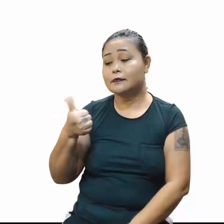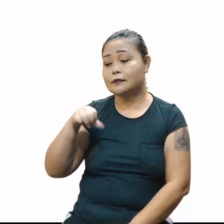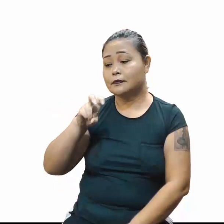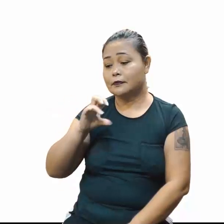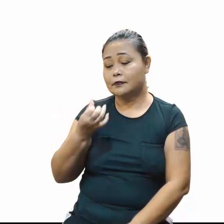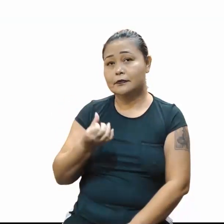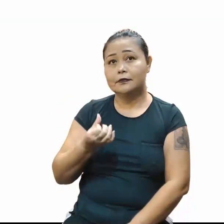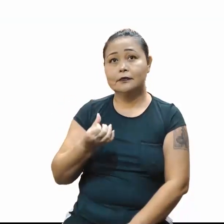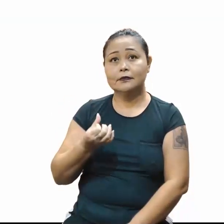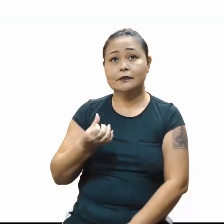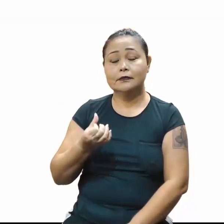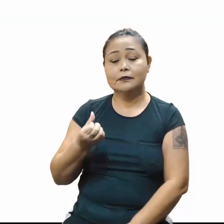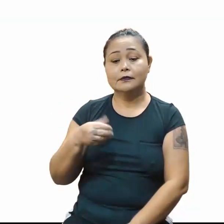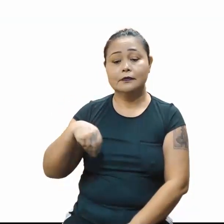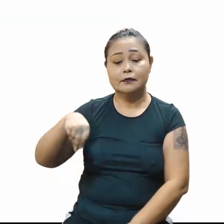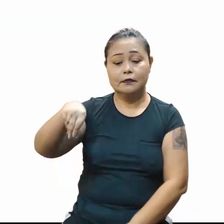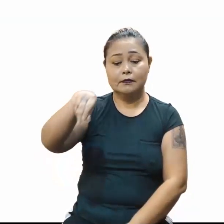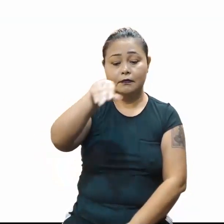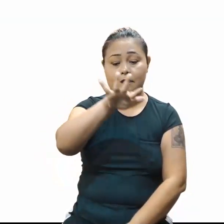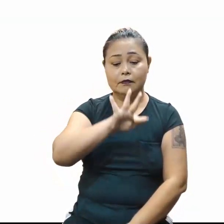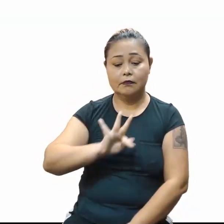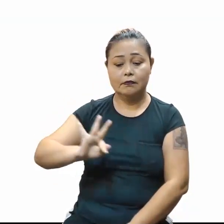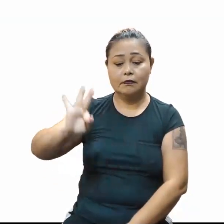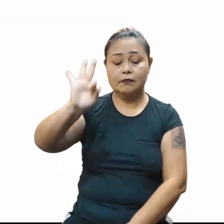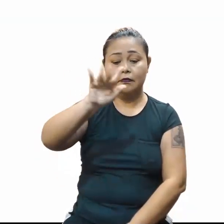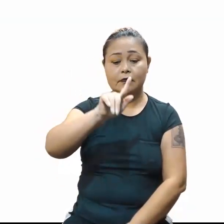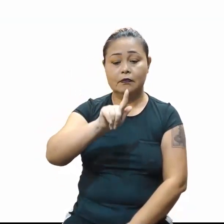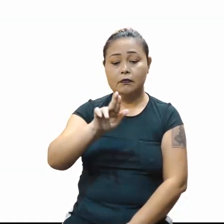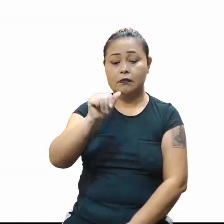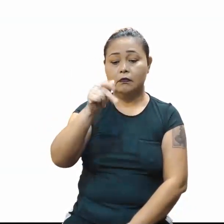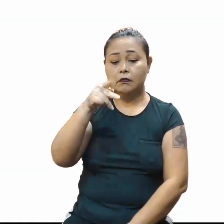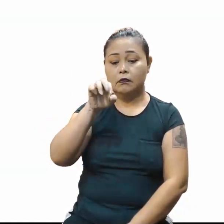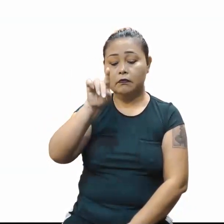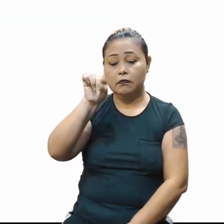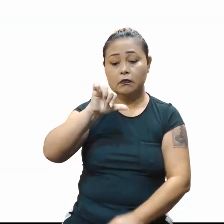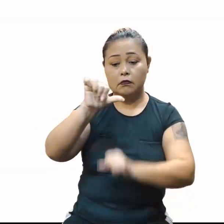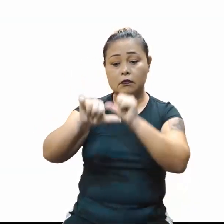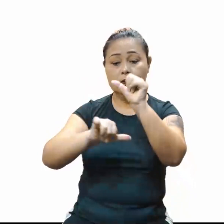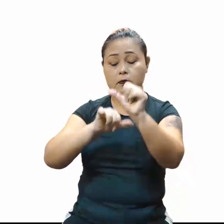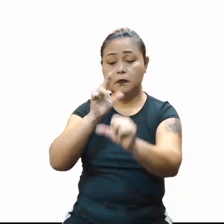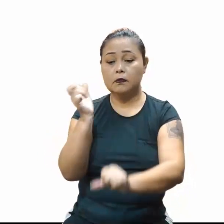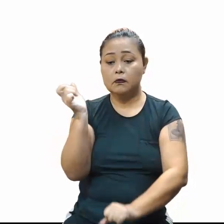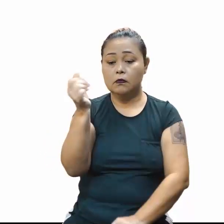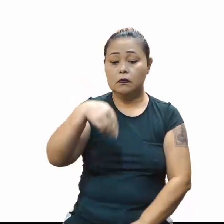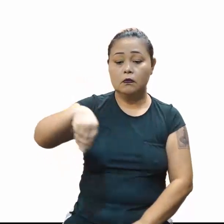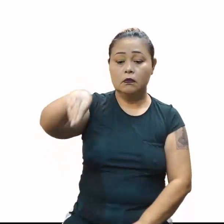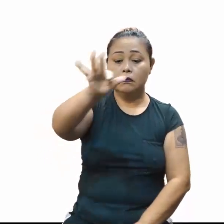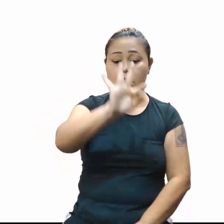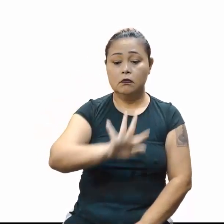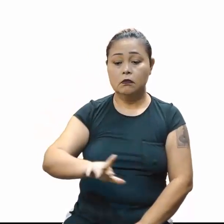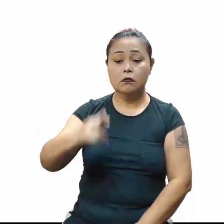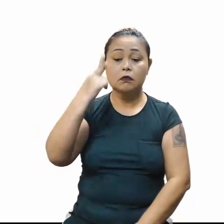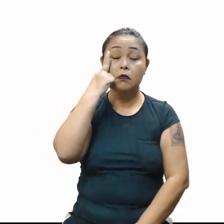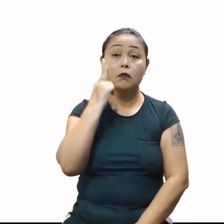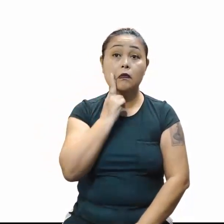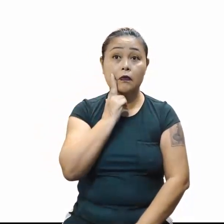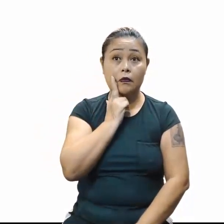Em 1956, o território federal do Guaporé passou a ser chamado de Território Federal de